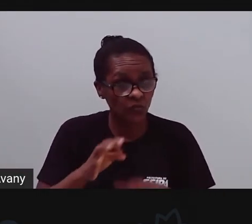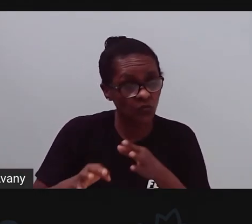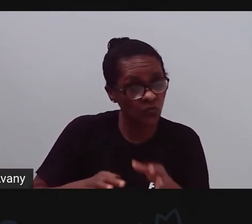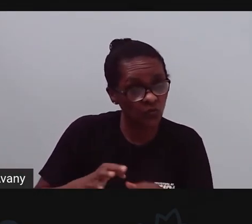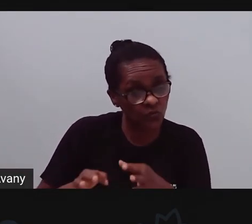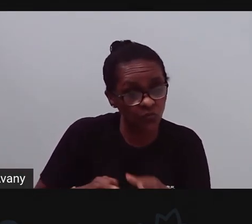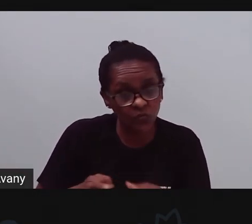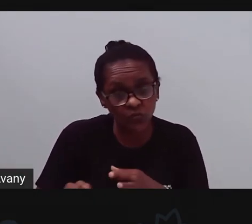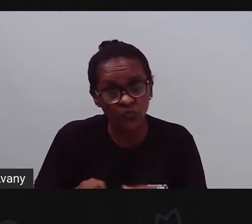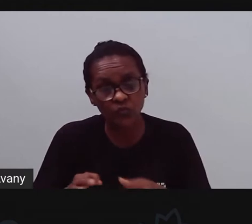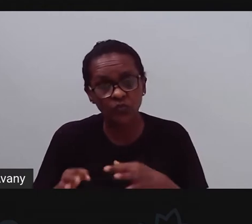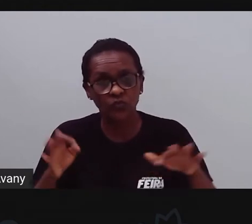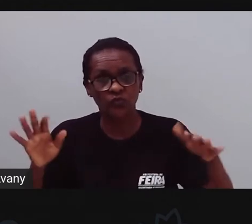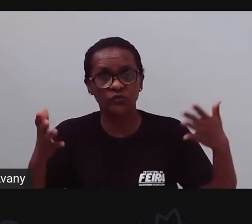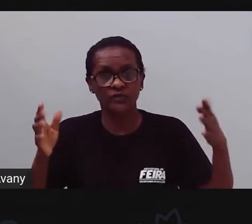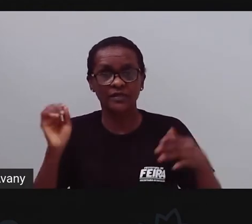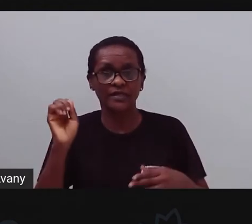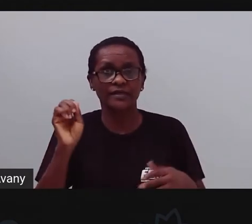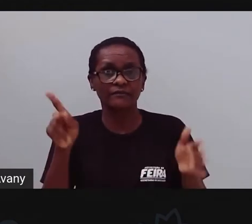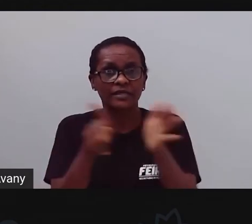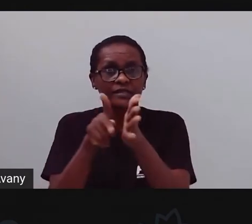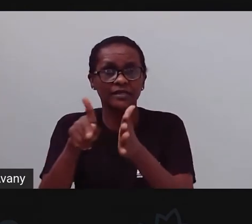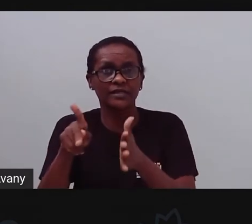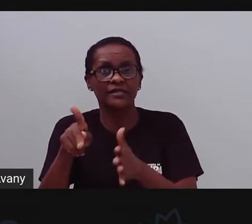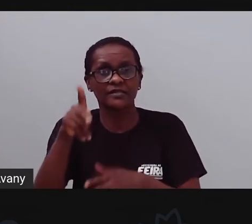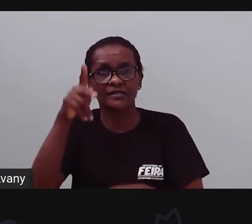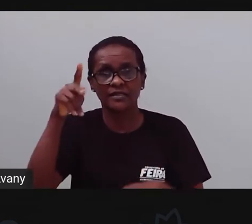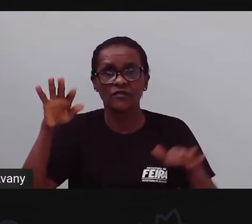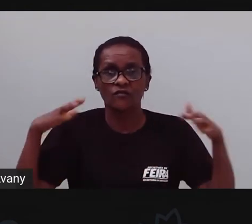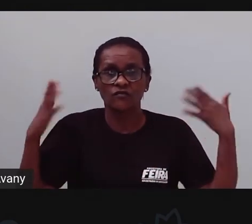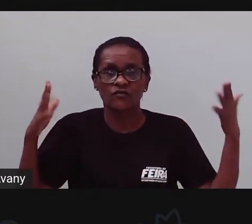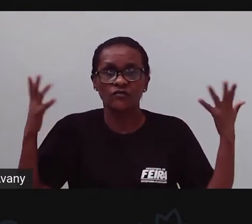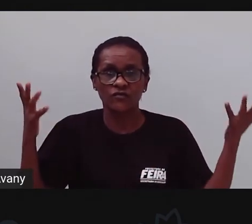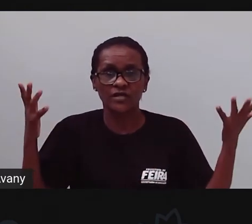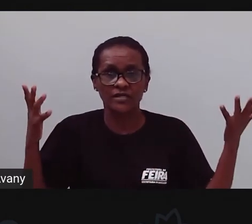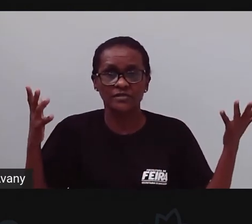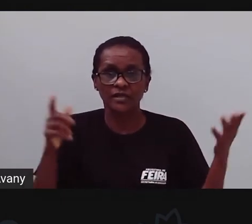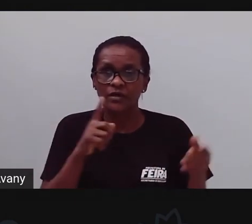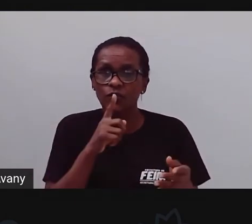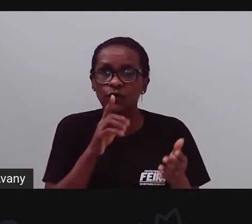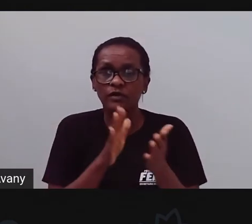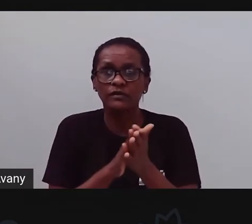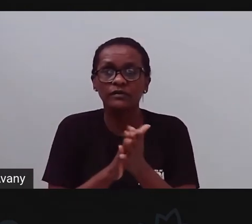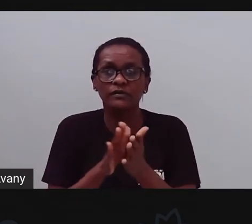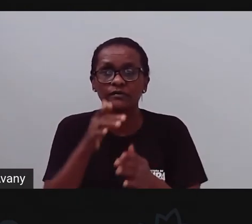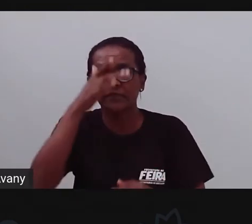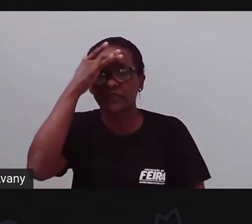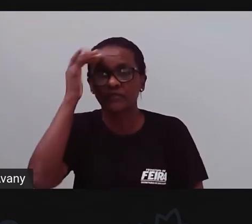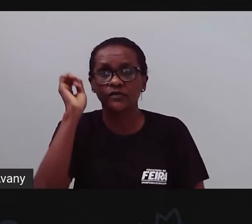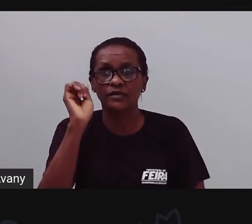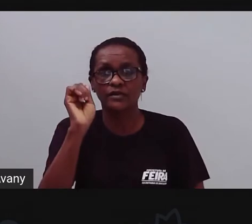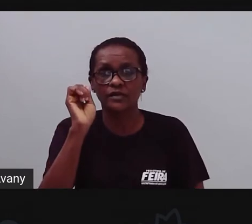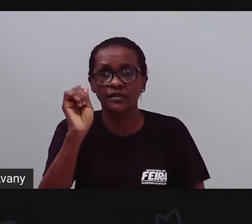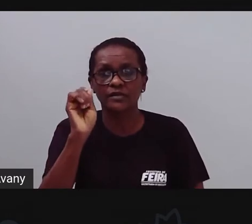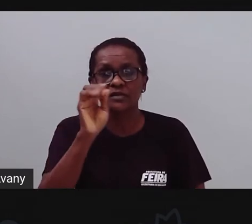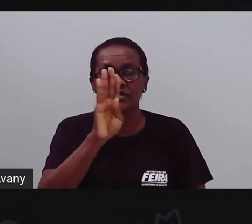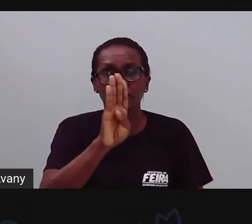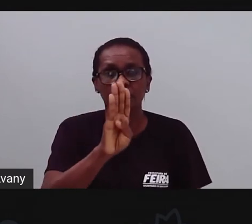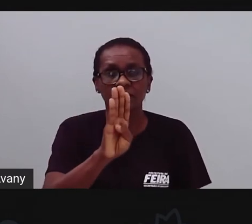pessoa e quem é a dona da festa que foi a pessoa né que tava aniversariando nesse dia foi